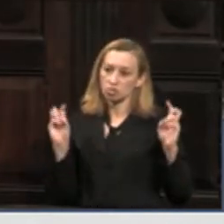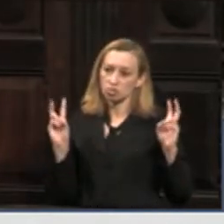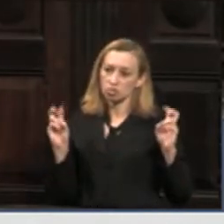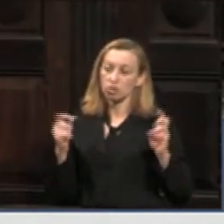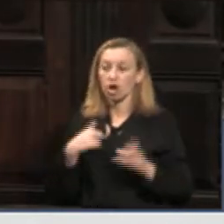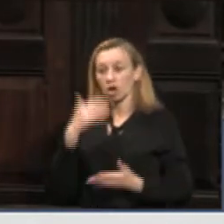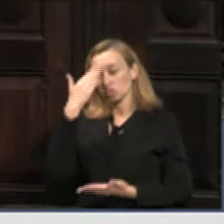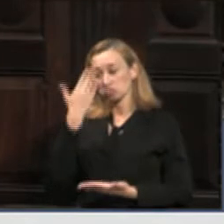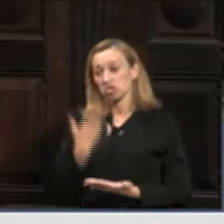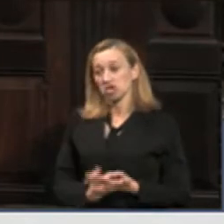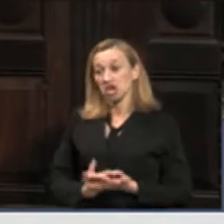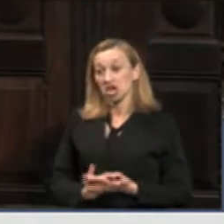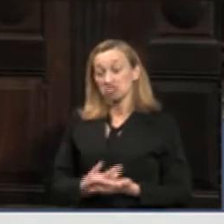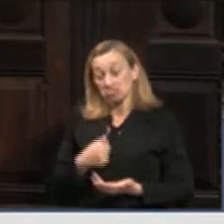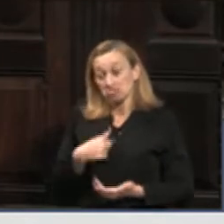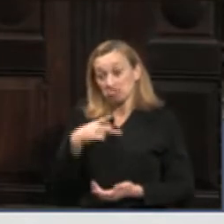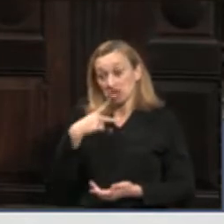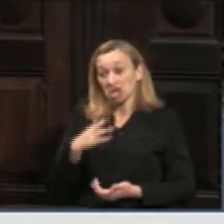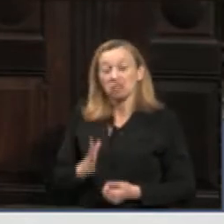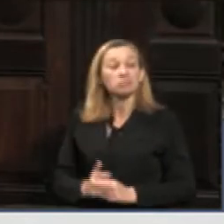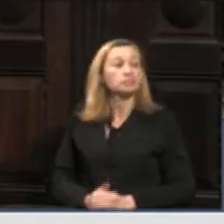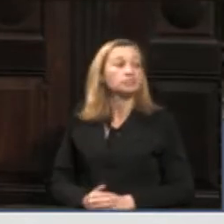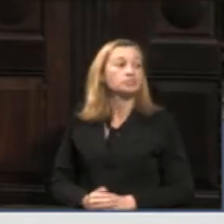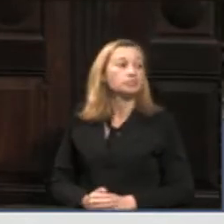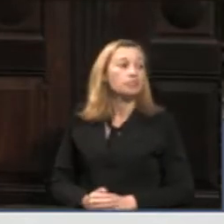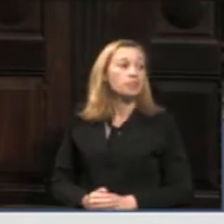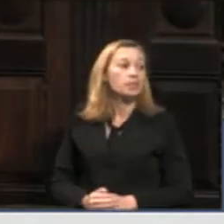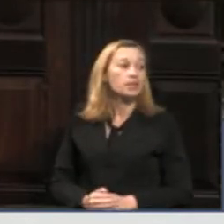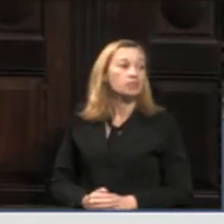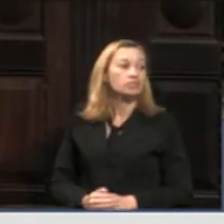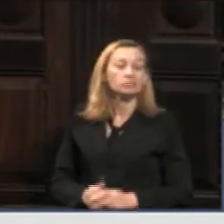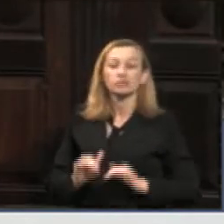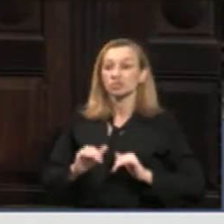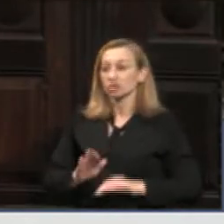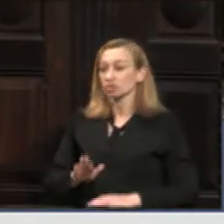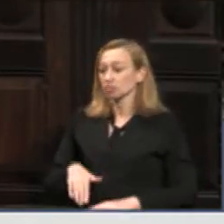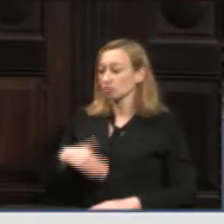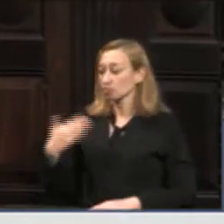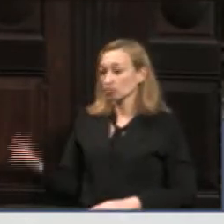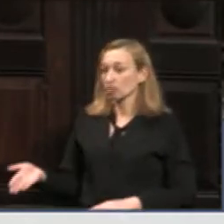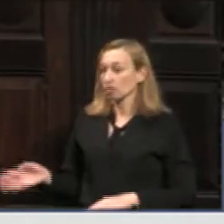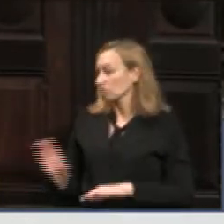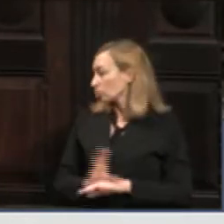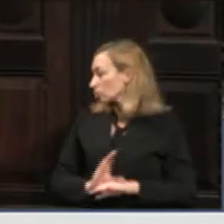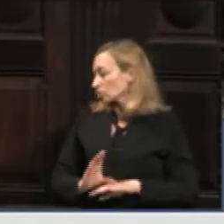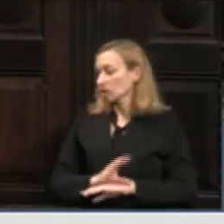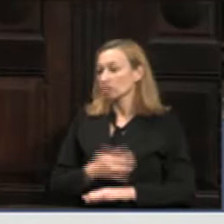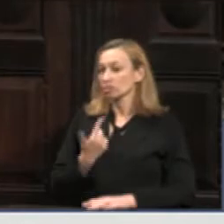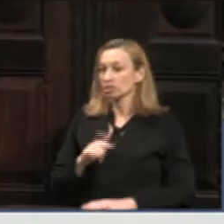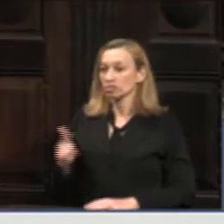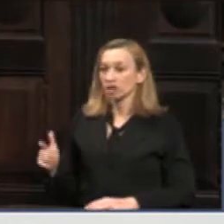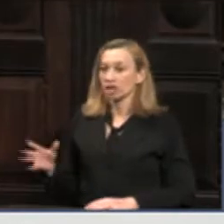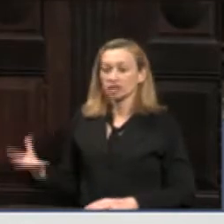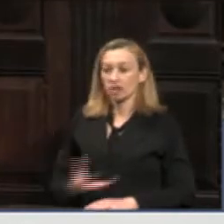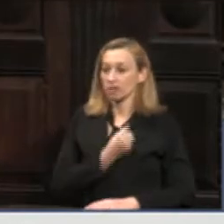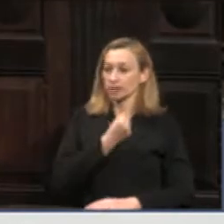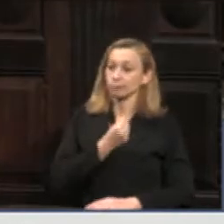Tenho eu por hábito dizer que fora da Constituição não tem